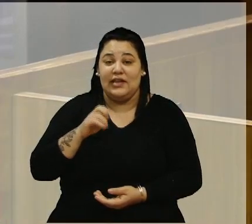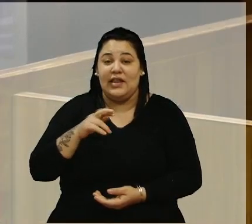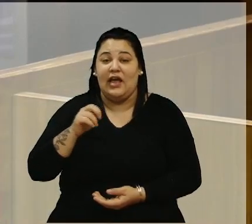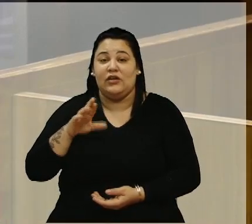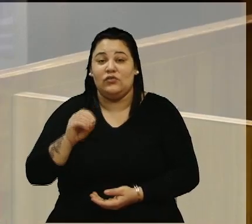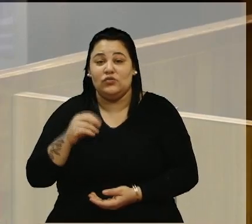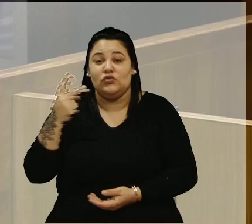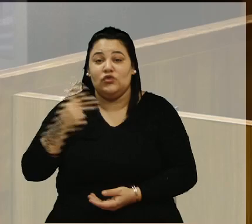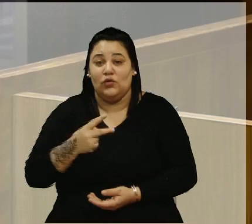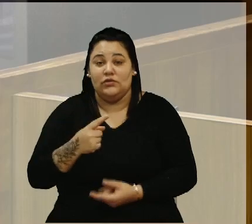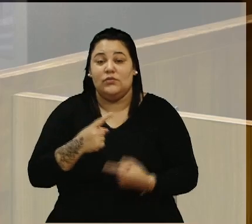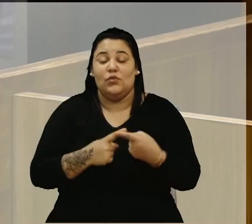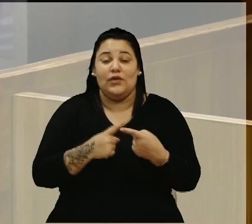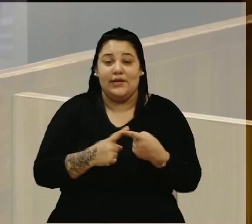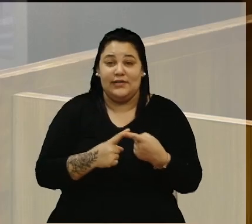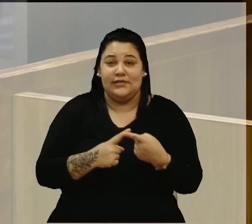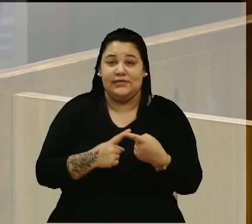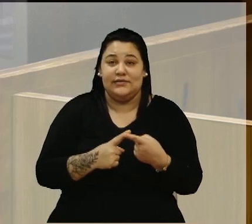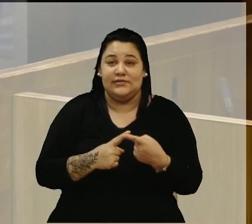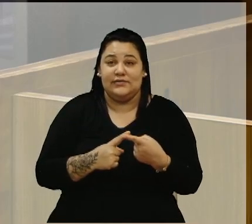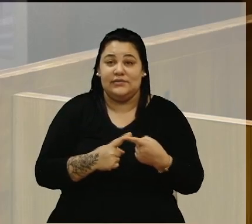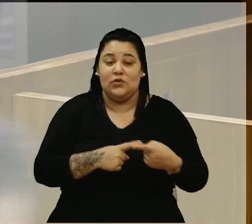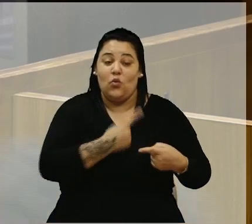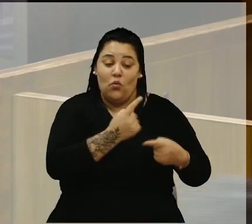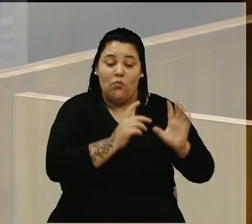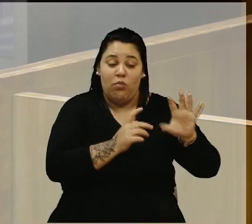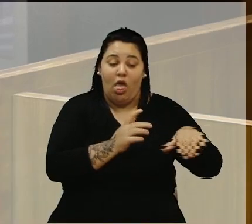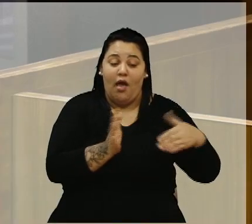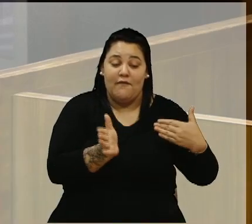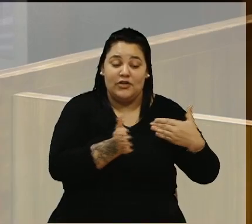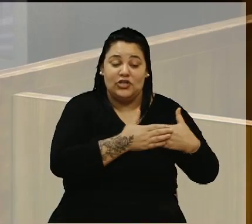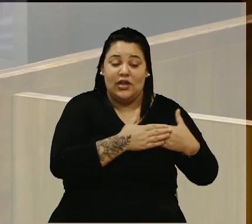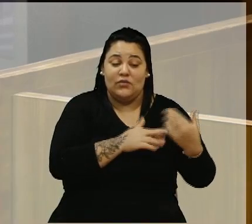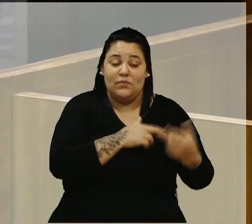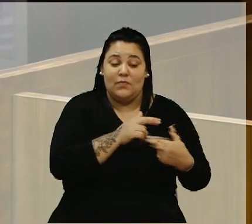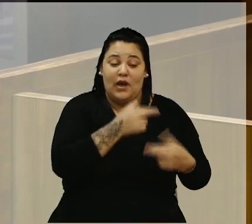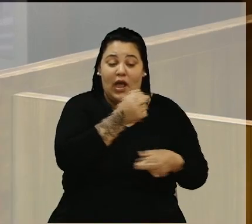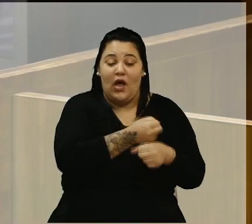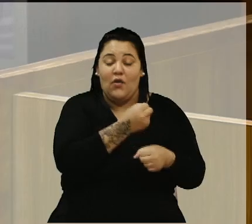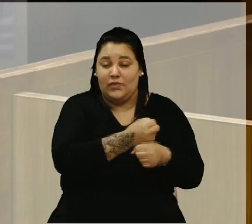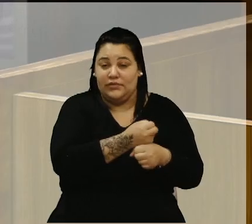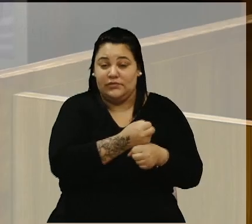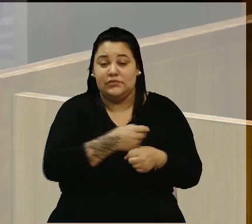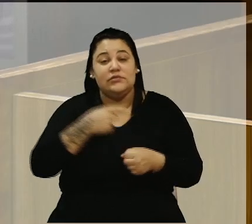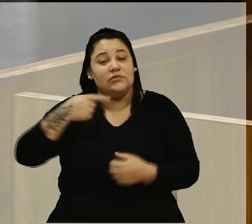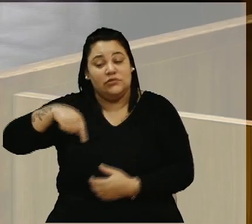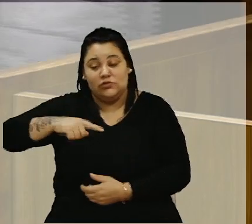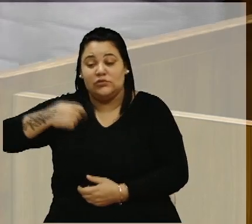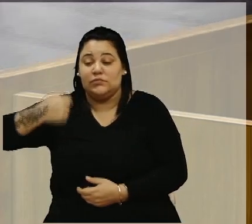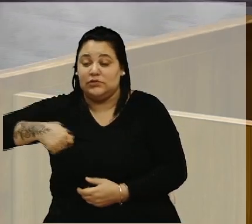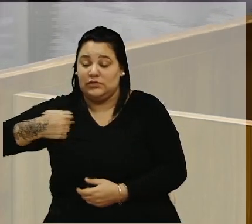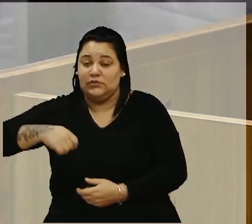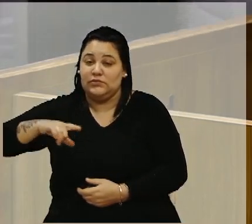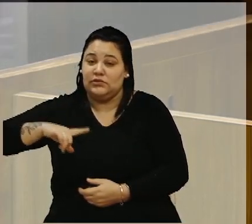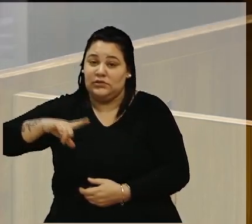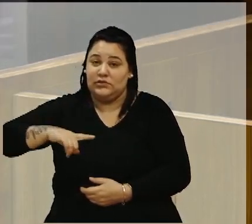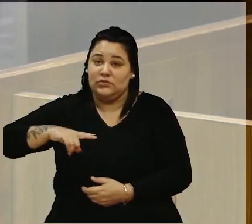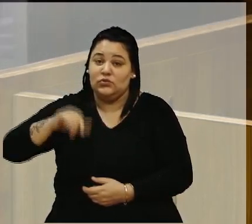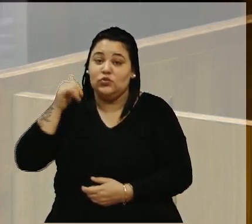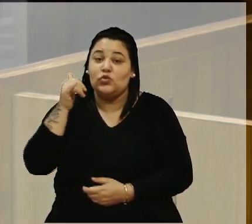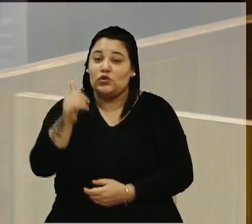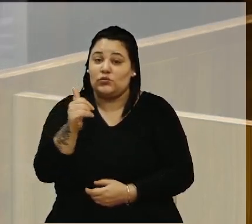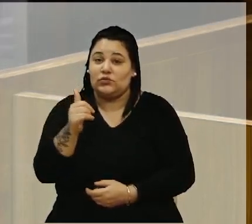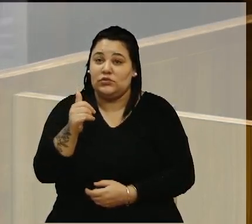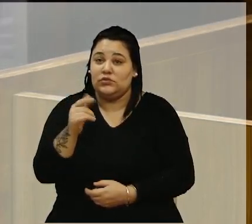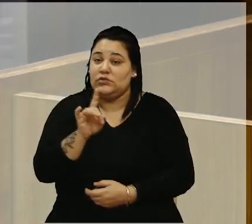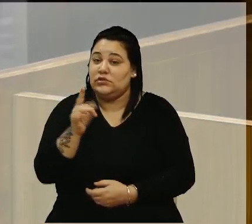se a UBS do Oasis está fechada para reformas, nós precisamos desse ônibus que não